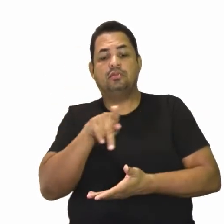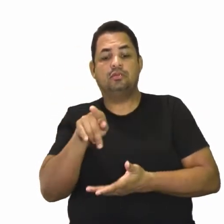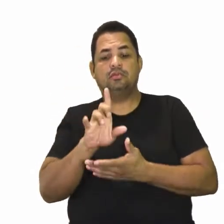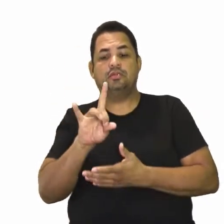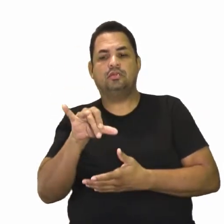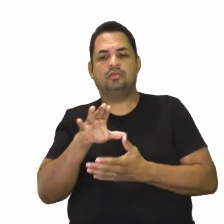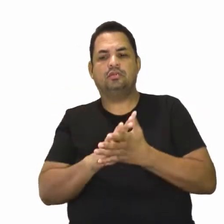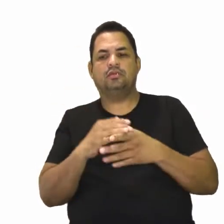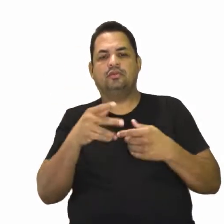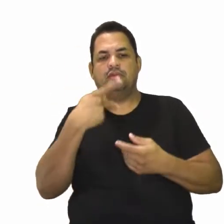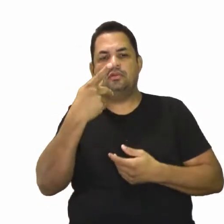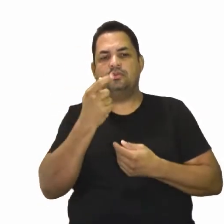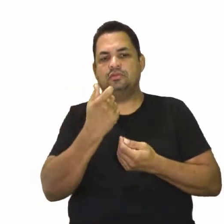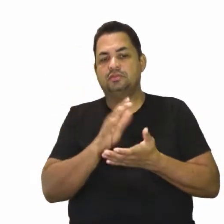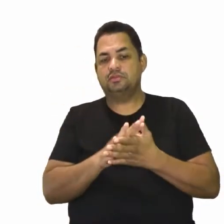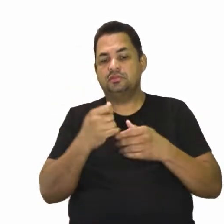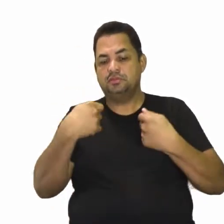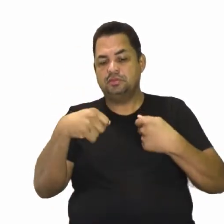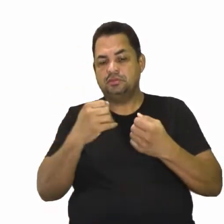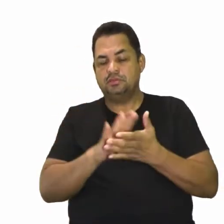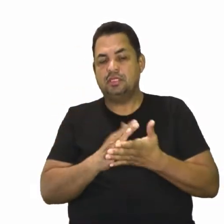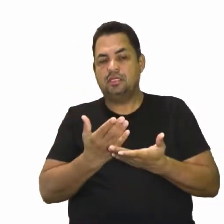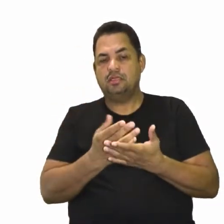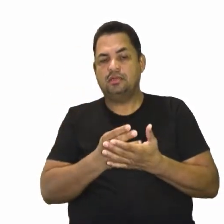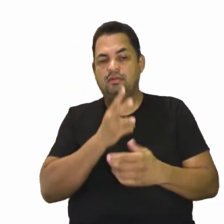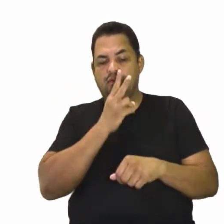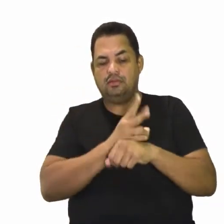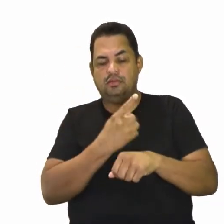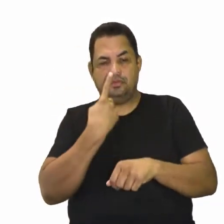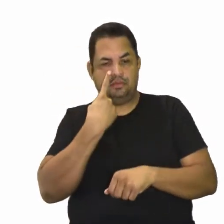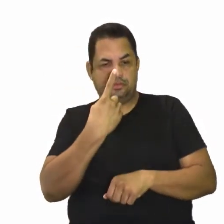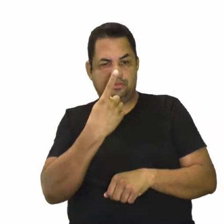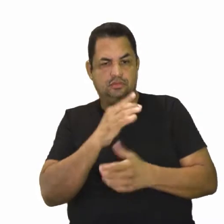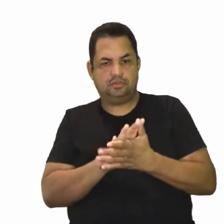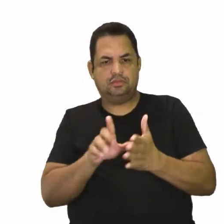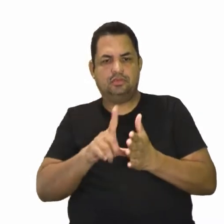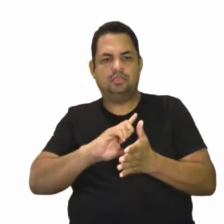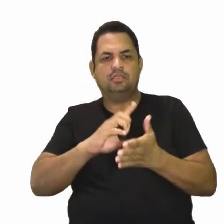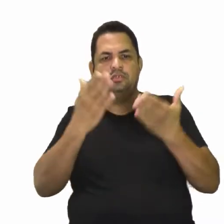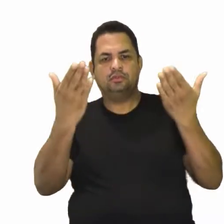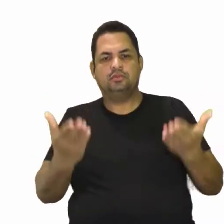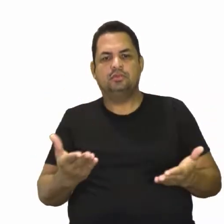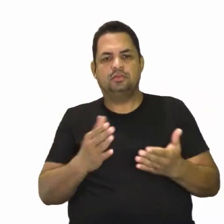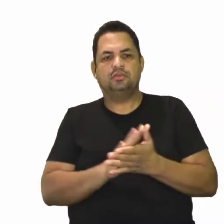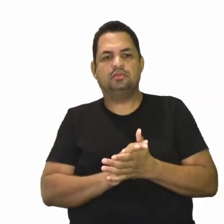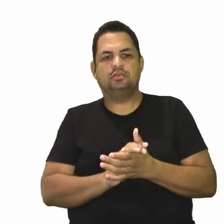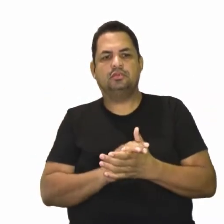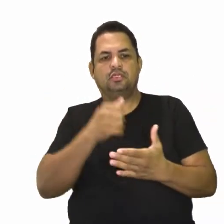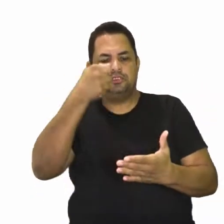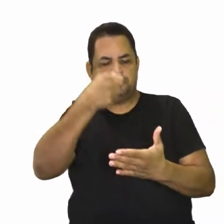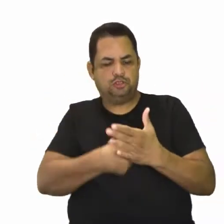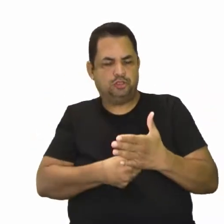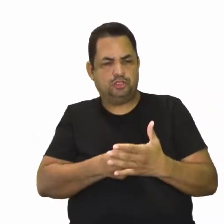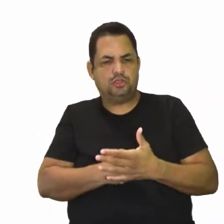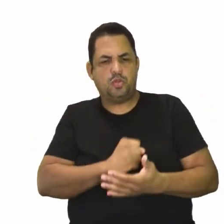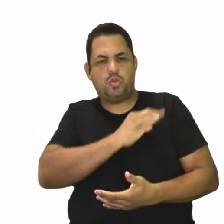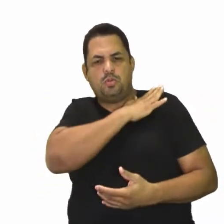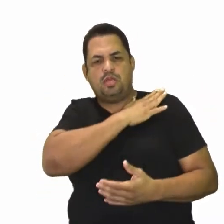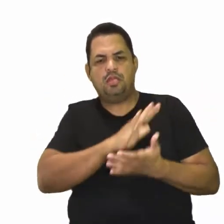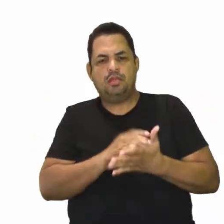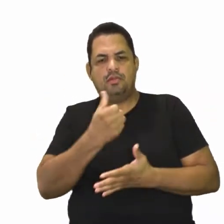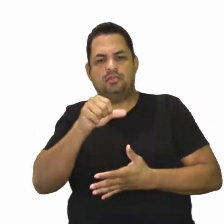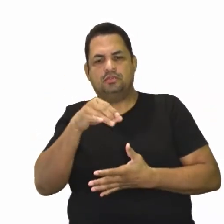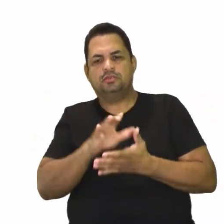um pré-requisito, que seria para vocês assistirem esse documentário, A Ditadura Militar de 1964 e a Tortura